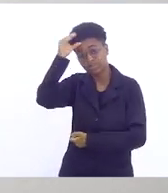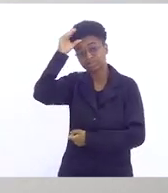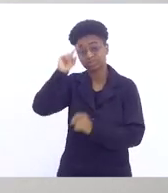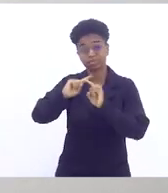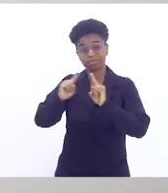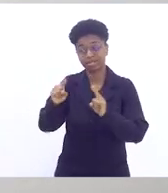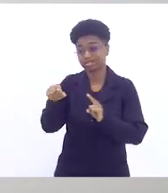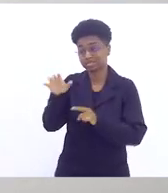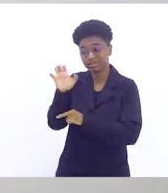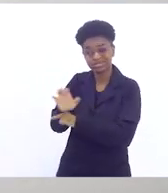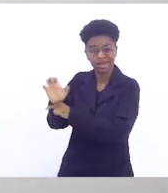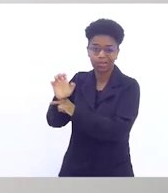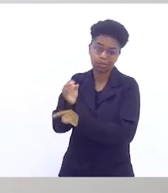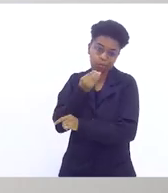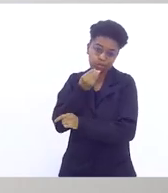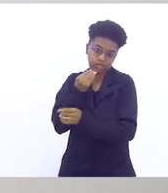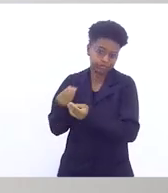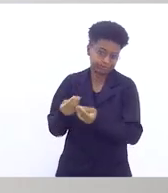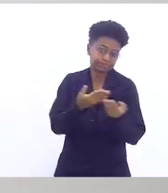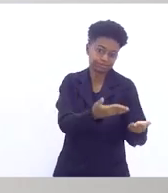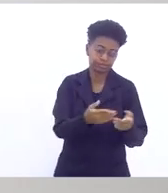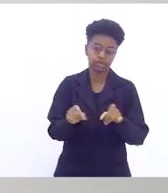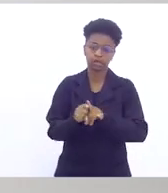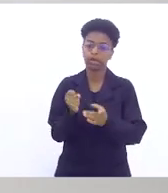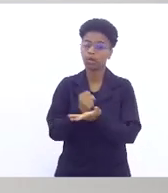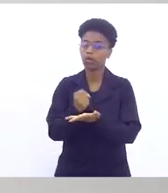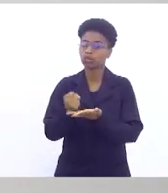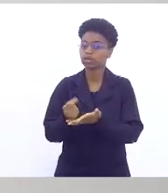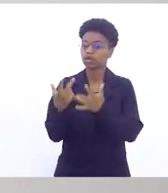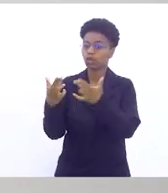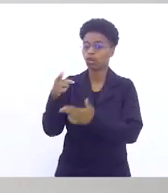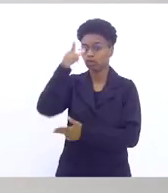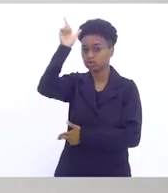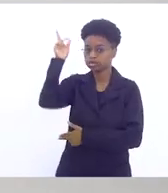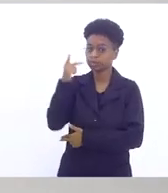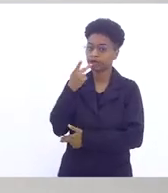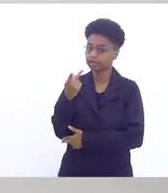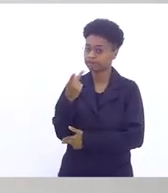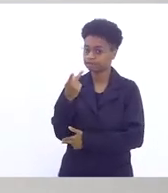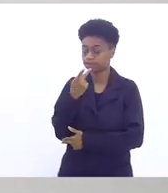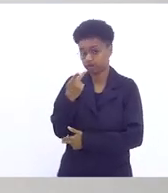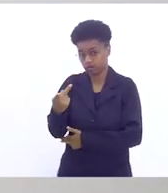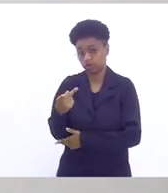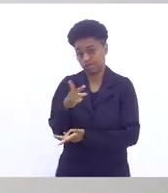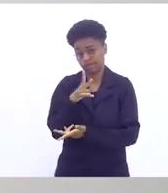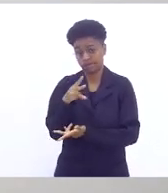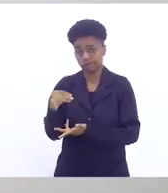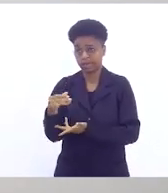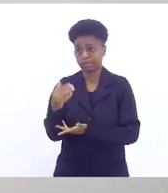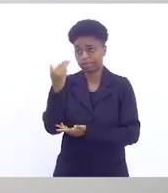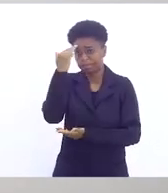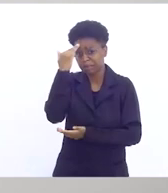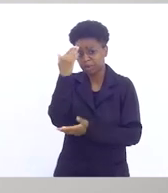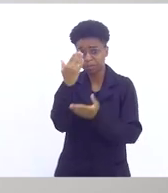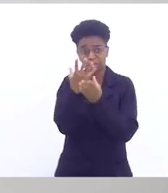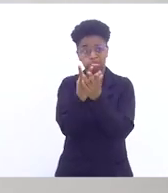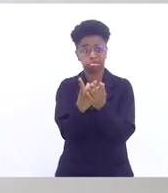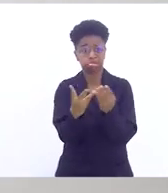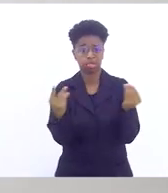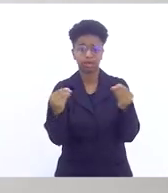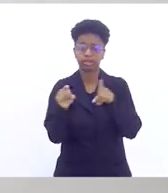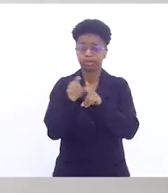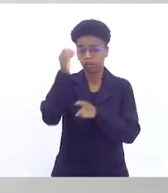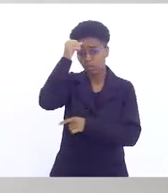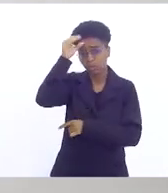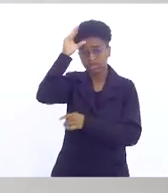a máquina poderia permitir a contratação como Luiz Paulo já falou ela vai se perder a memória vai se perder e esse conhecimento